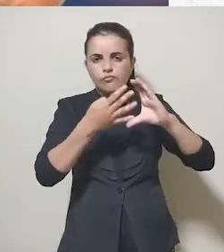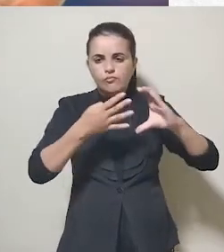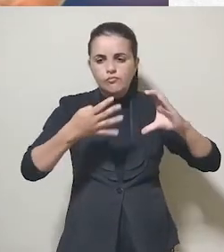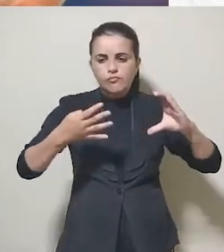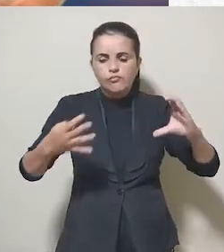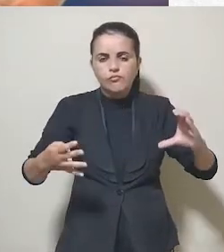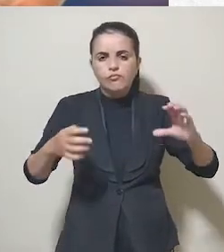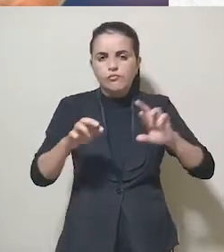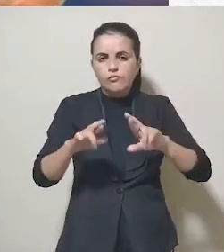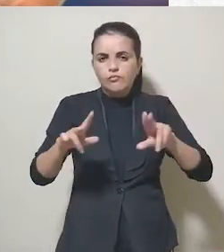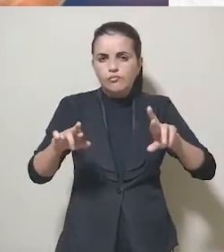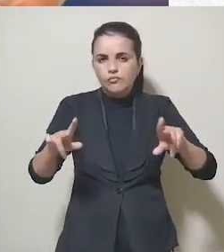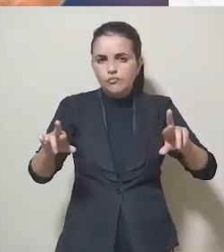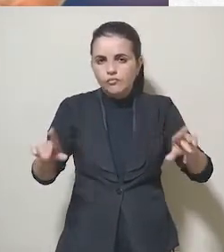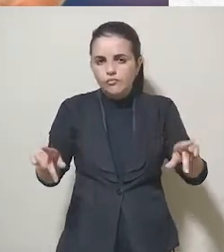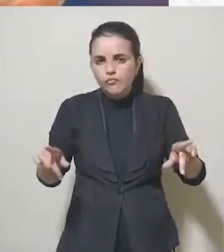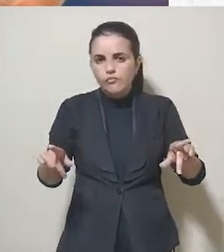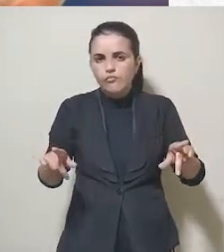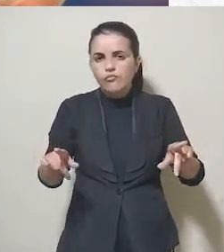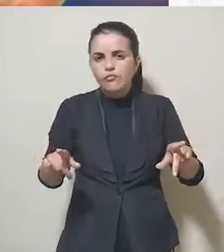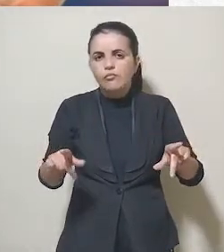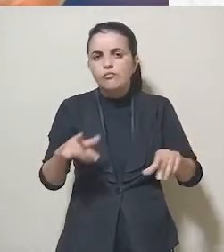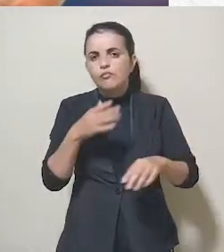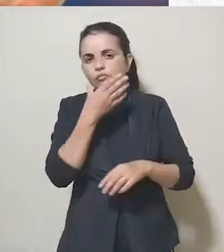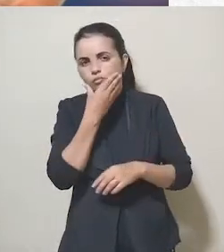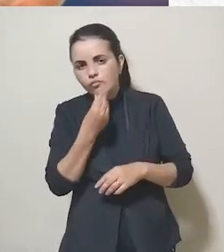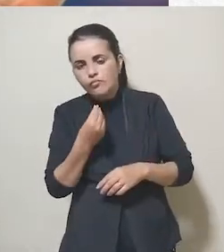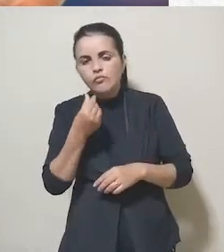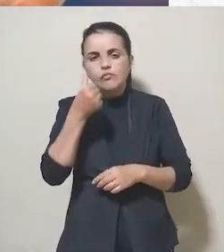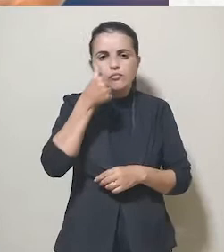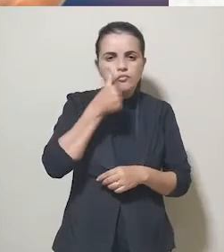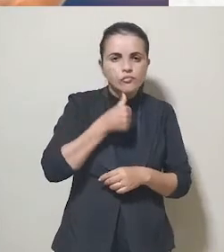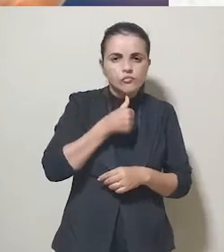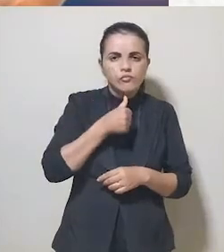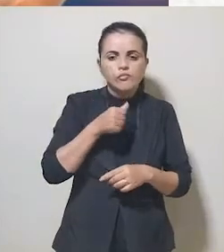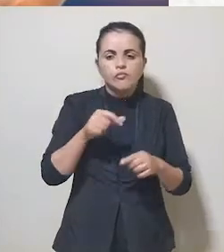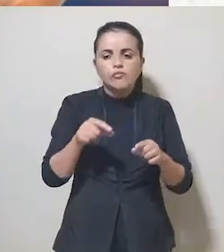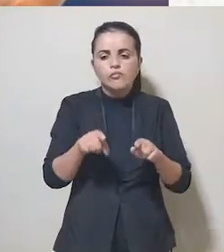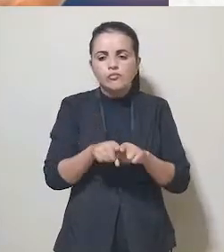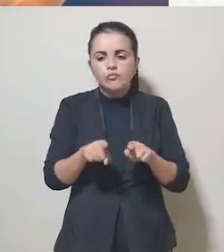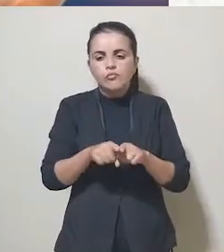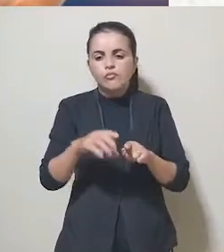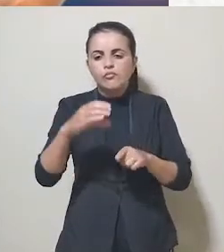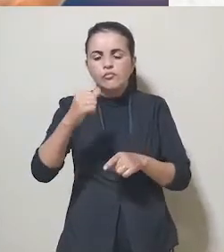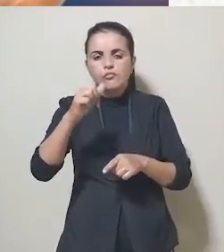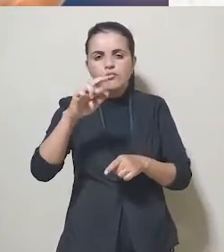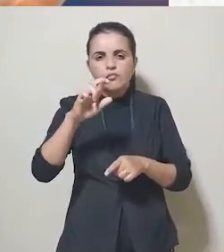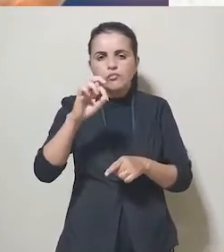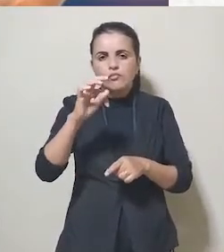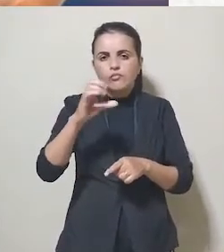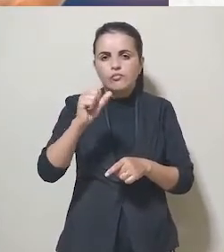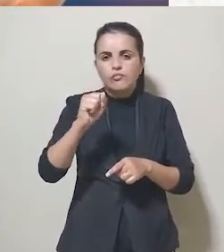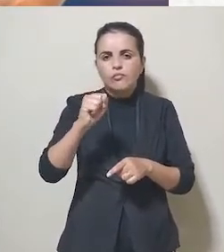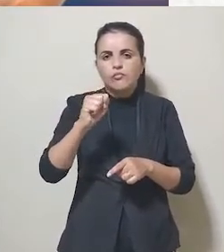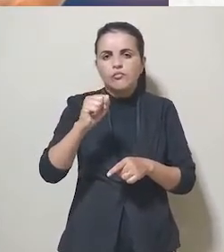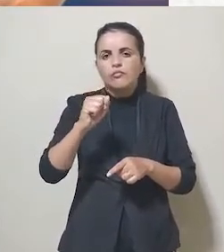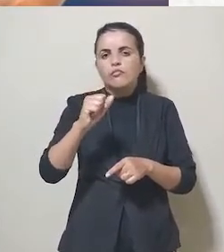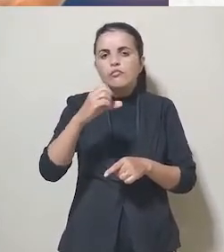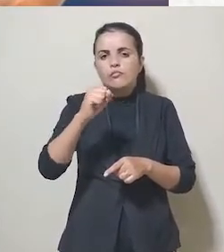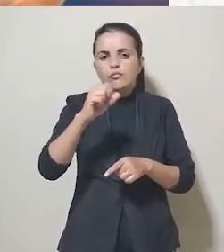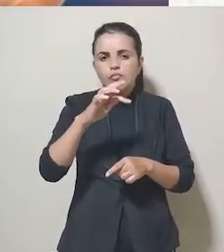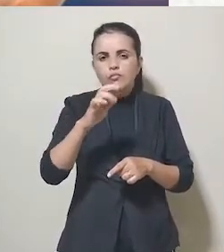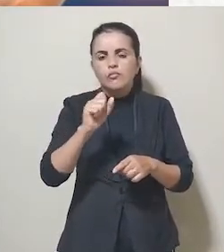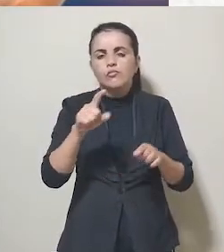que nos permitem diferenciar os gêneros masculino e feminino são chamados de caráteres sexuais. Os